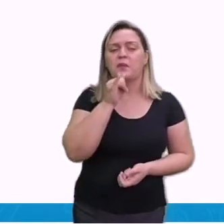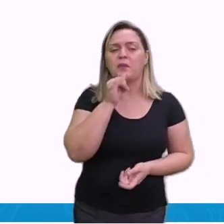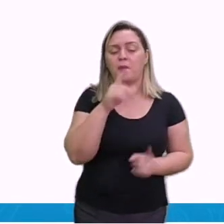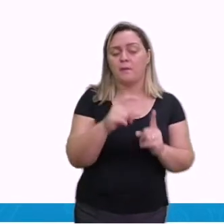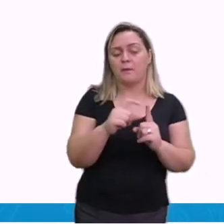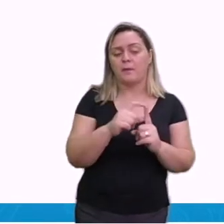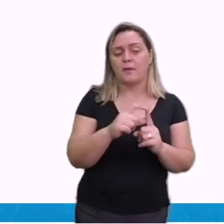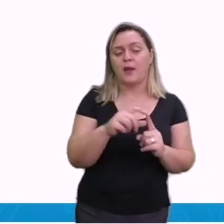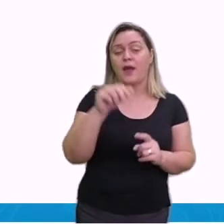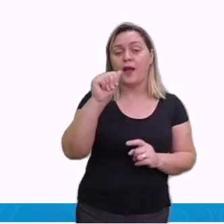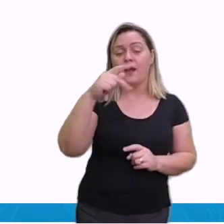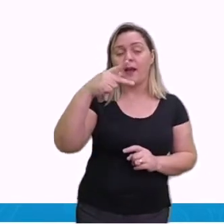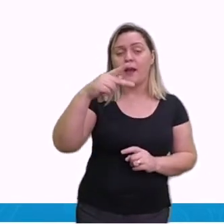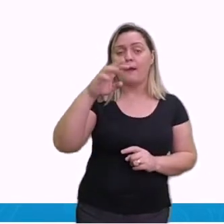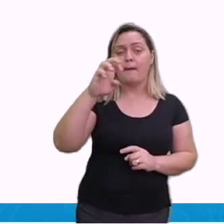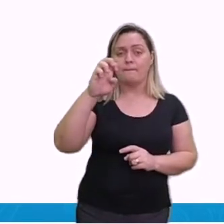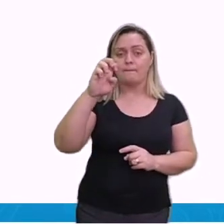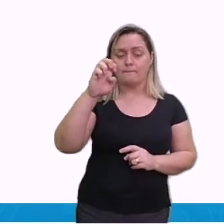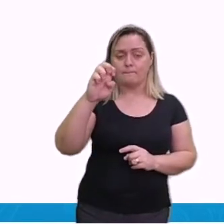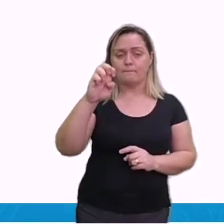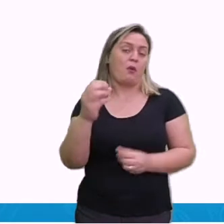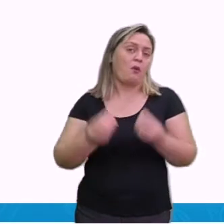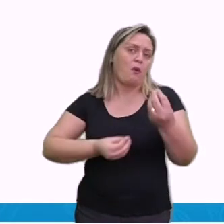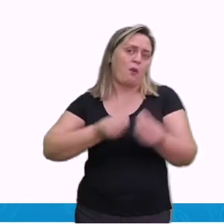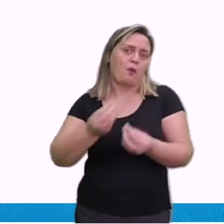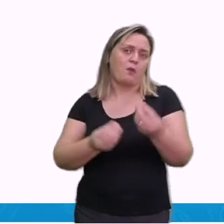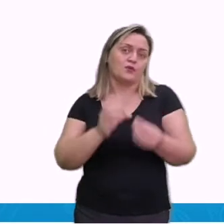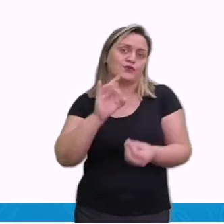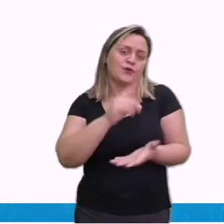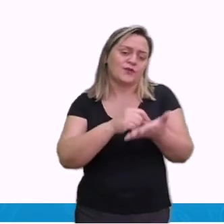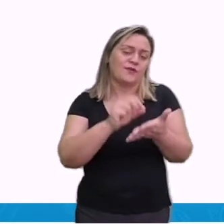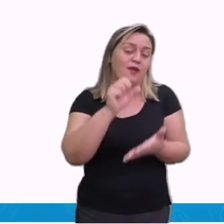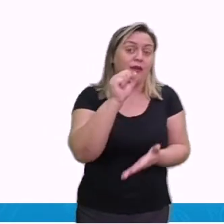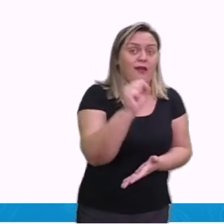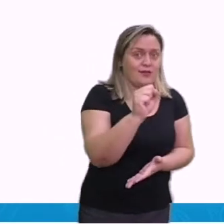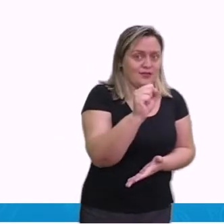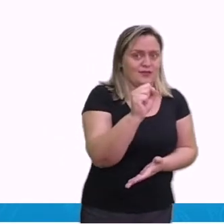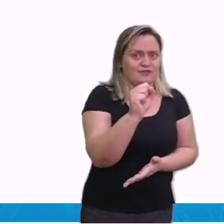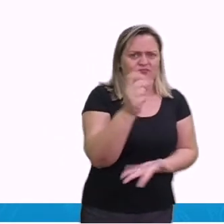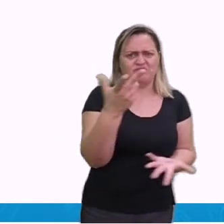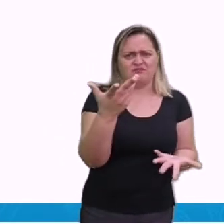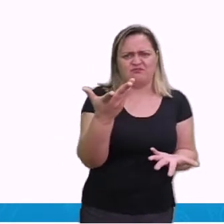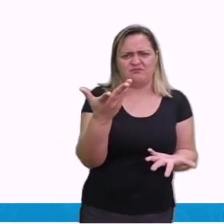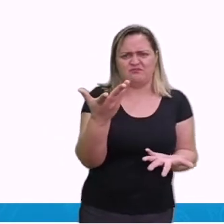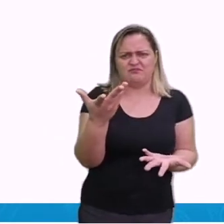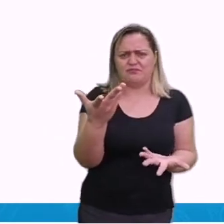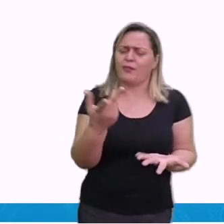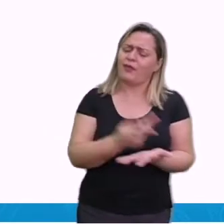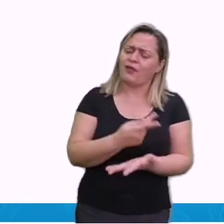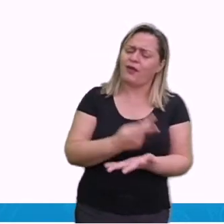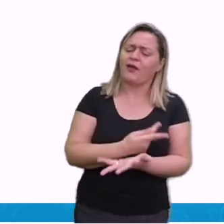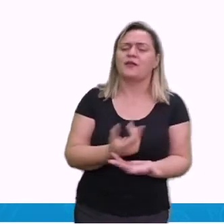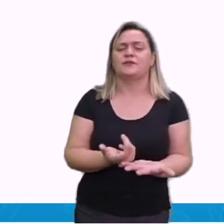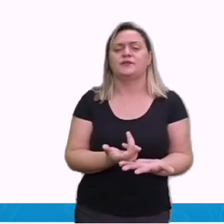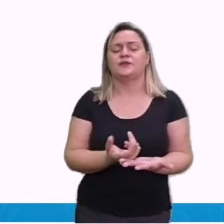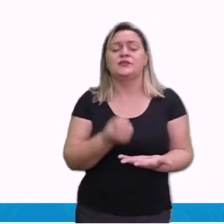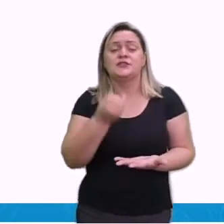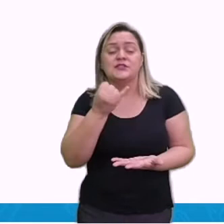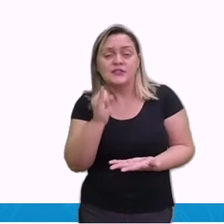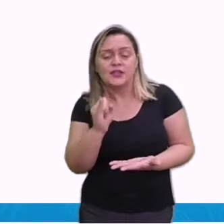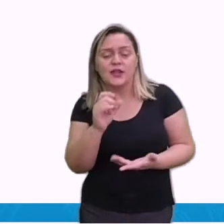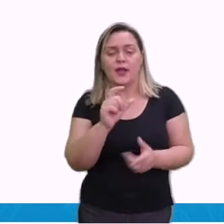substituir por ES. Aprendizes, aprendizes. Viu que faz uma diferença?